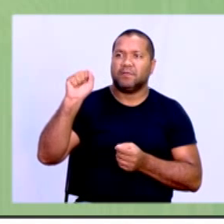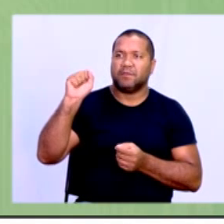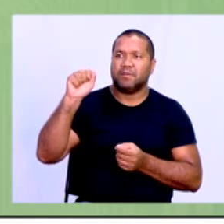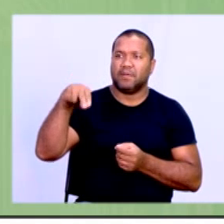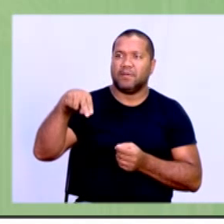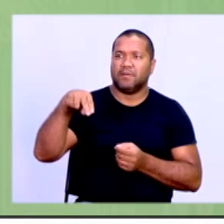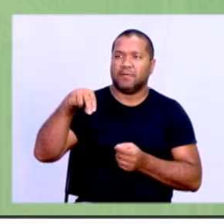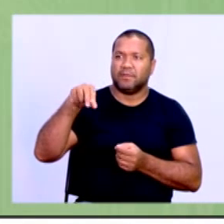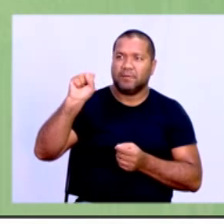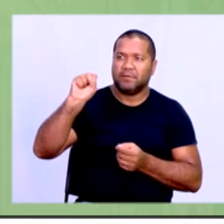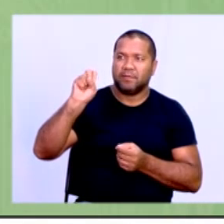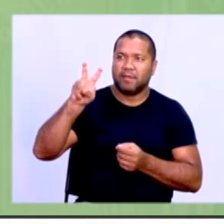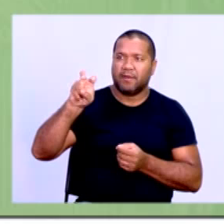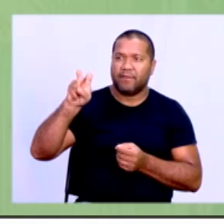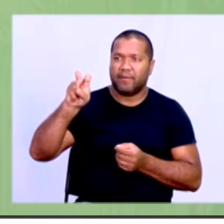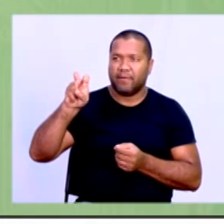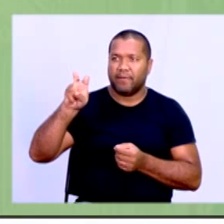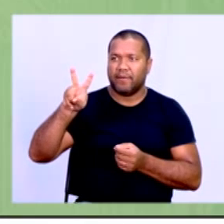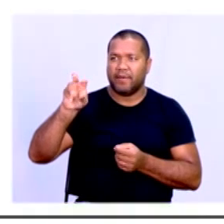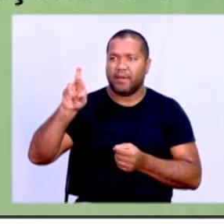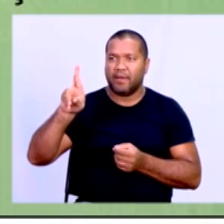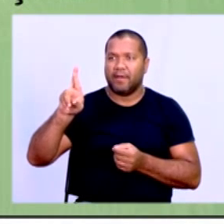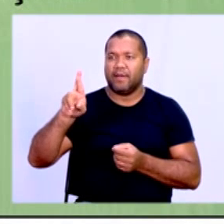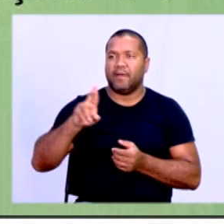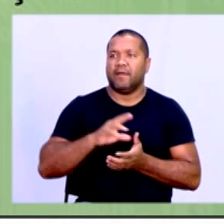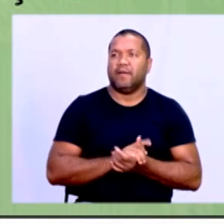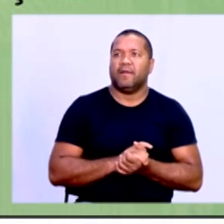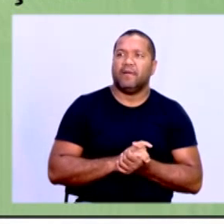tarefas do Laravel, que é o Artisan.